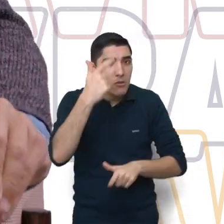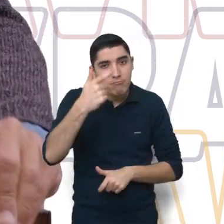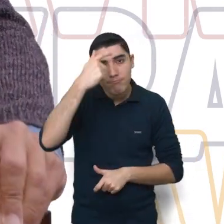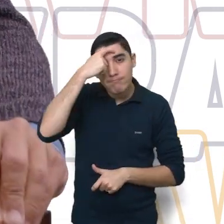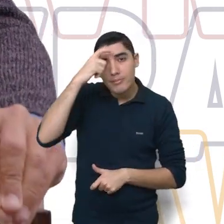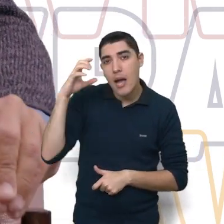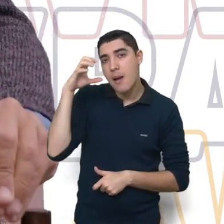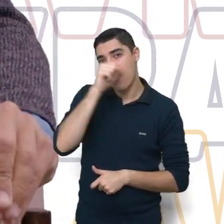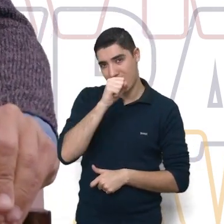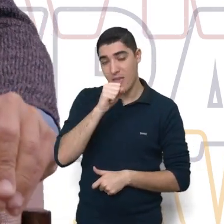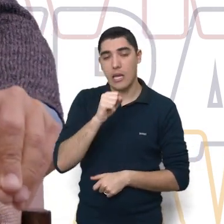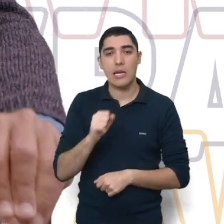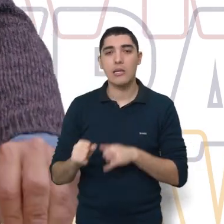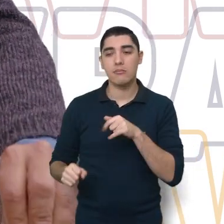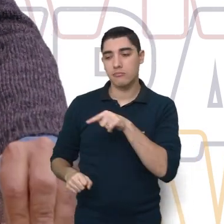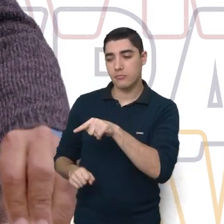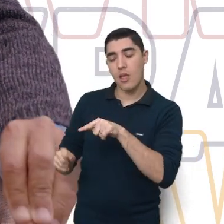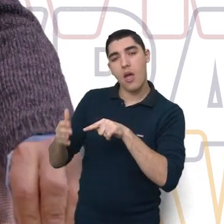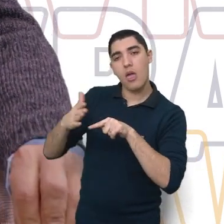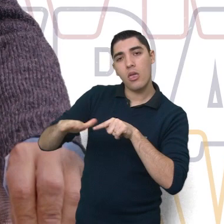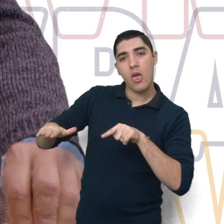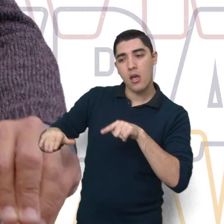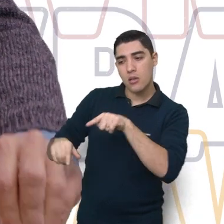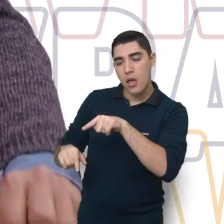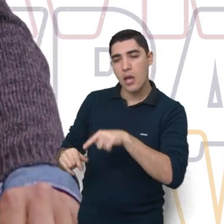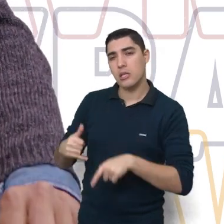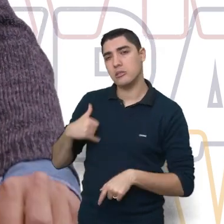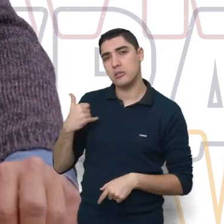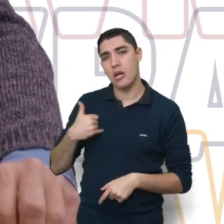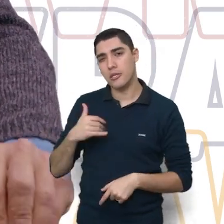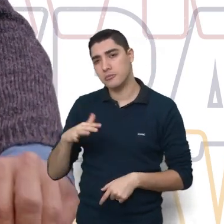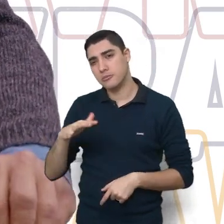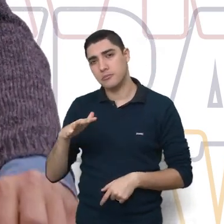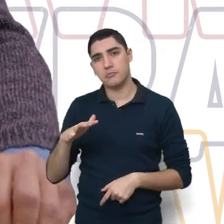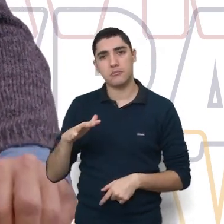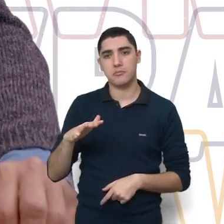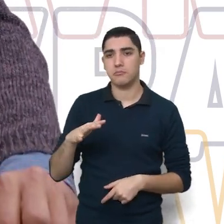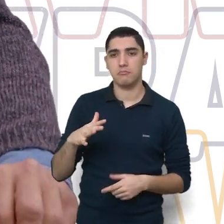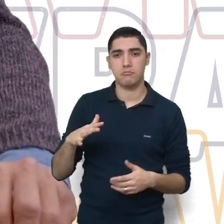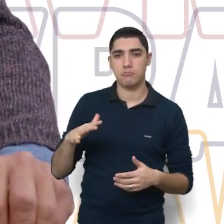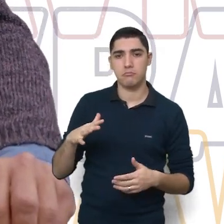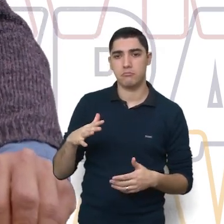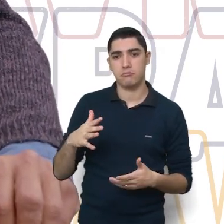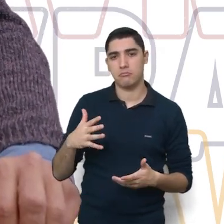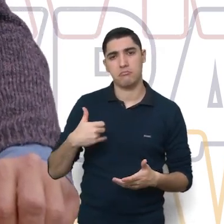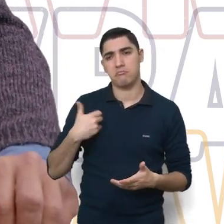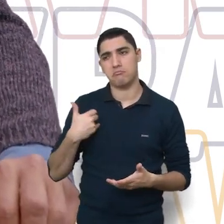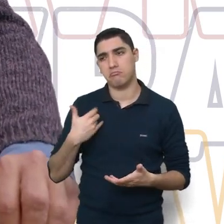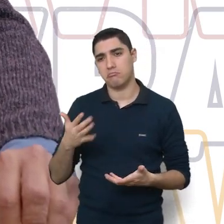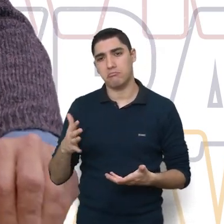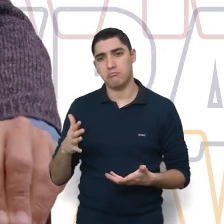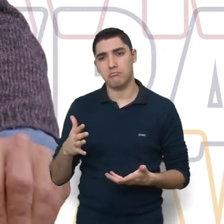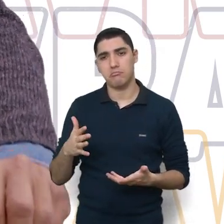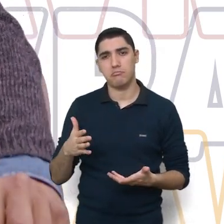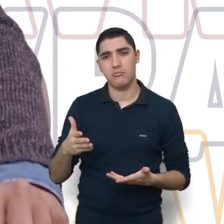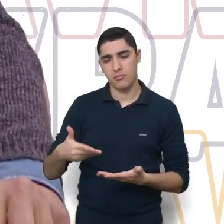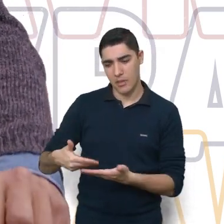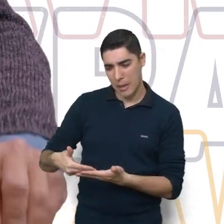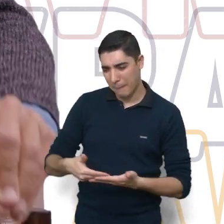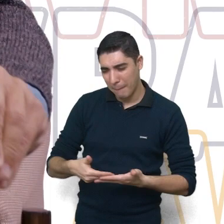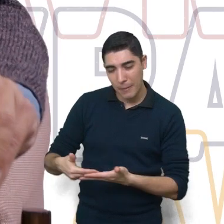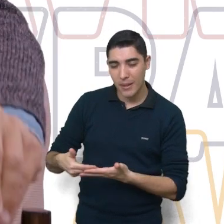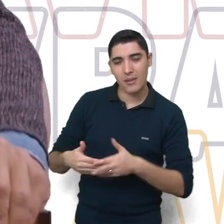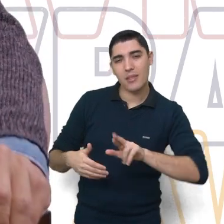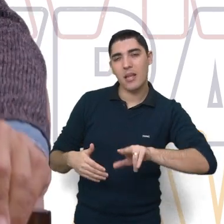que tá ali né com os seus né vou falar do berçário mas com